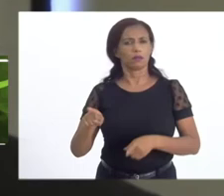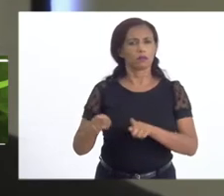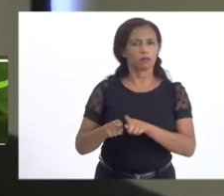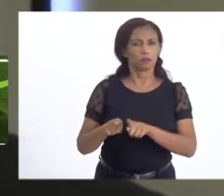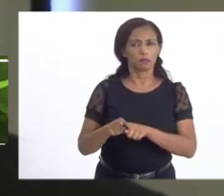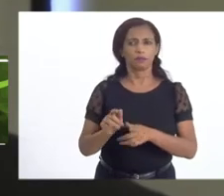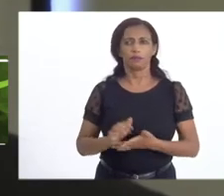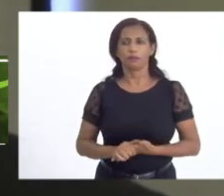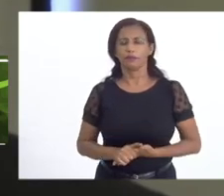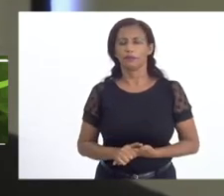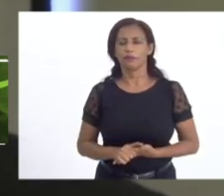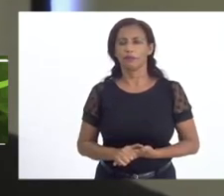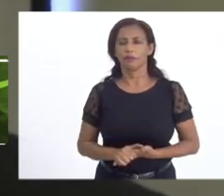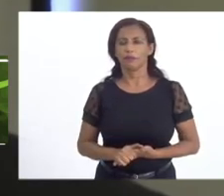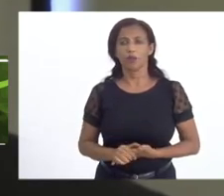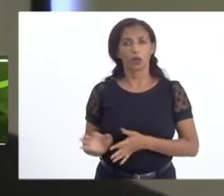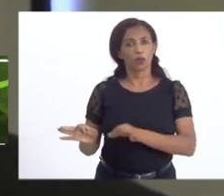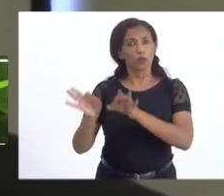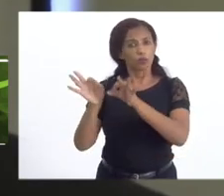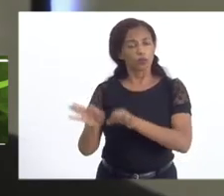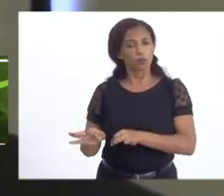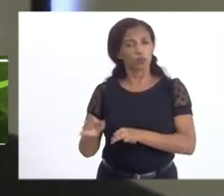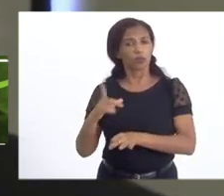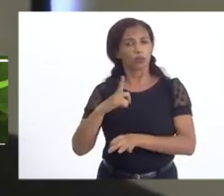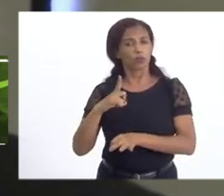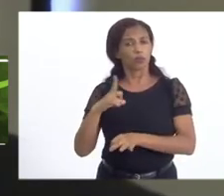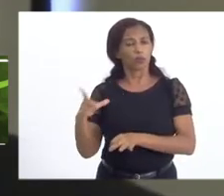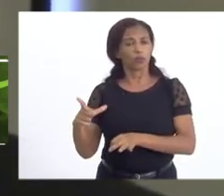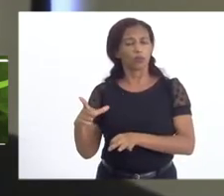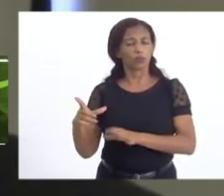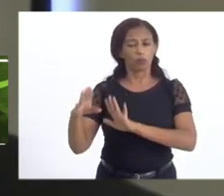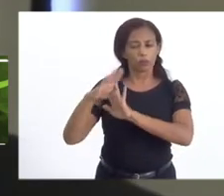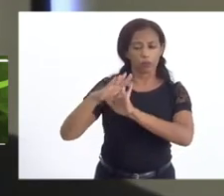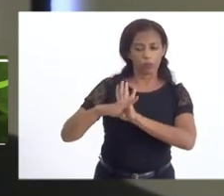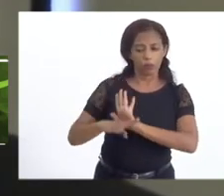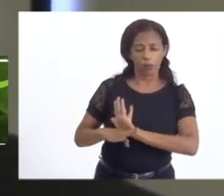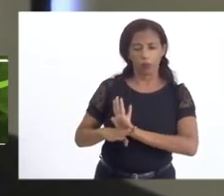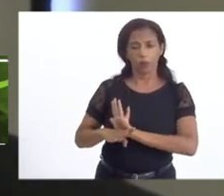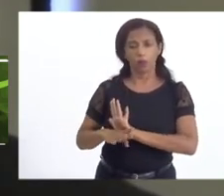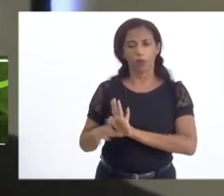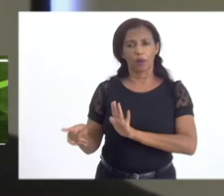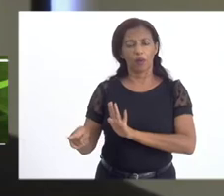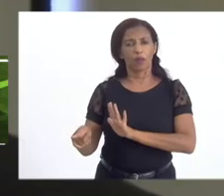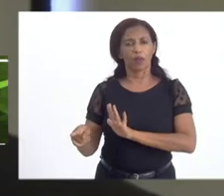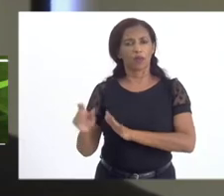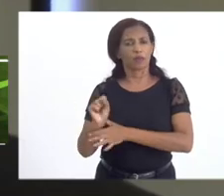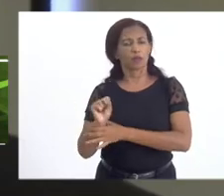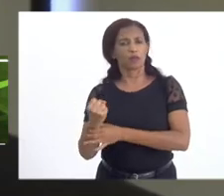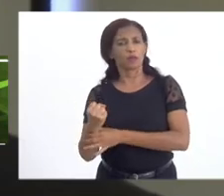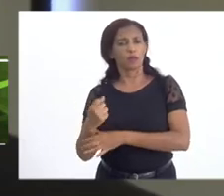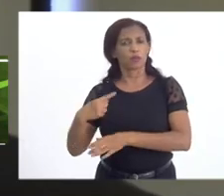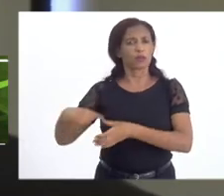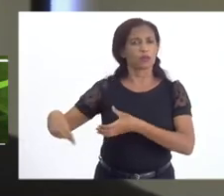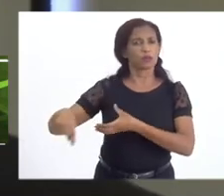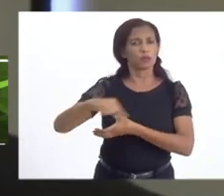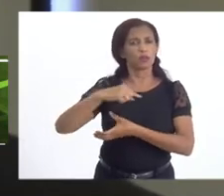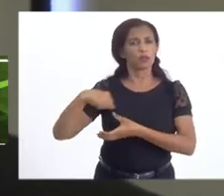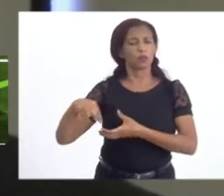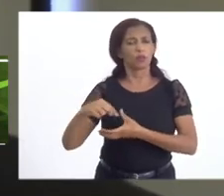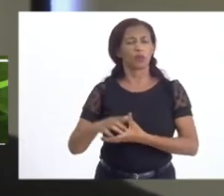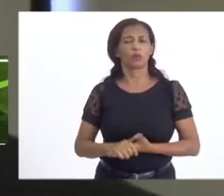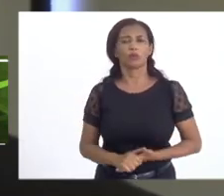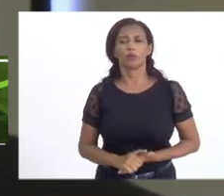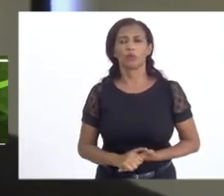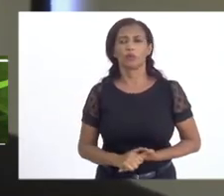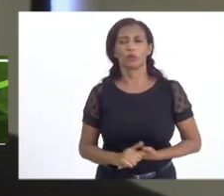Turismo. Justamente por o ordenamento, essa questão da no entorno